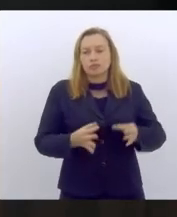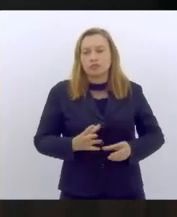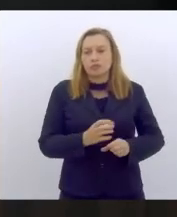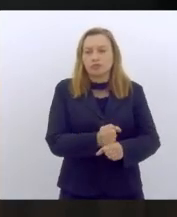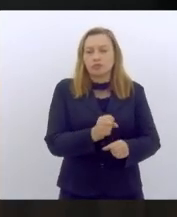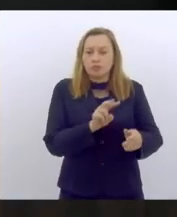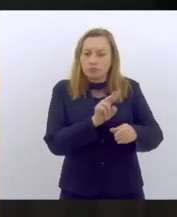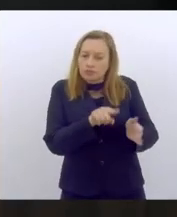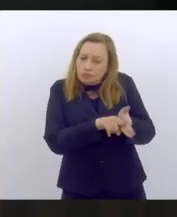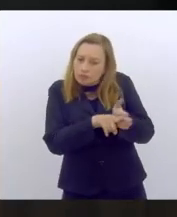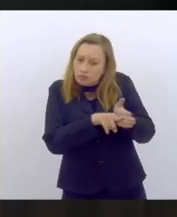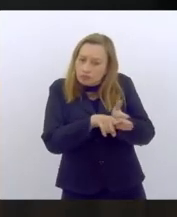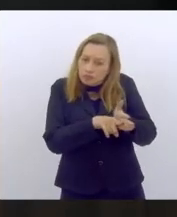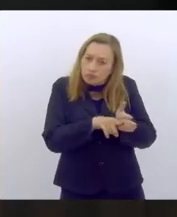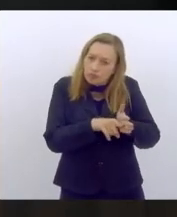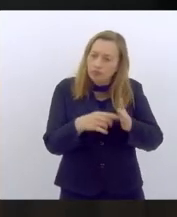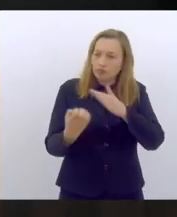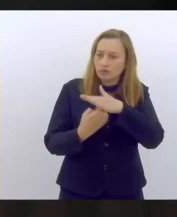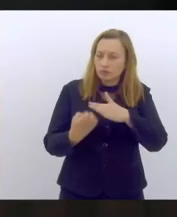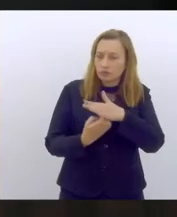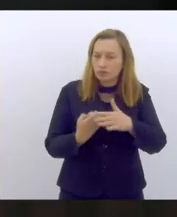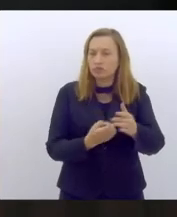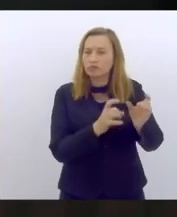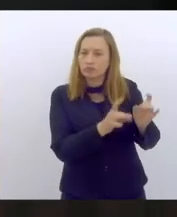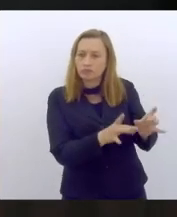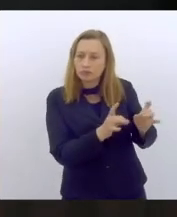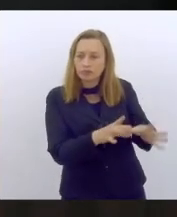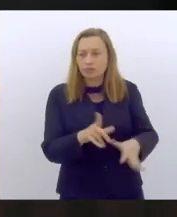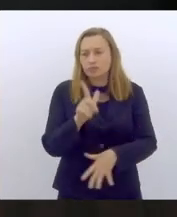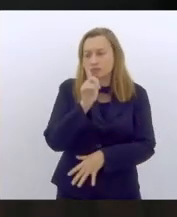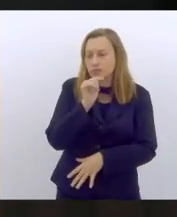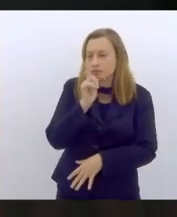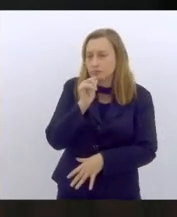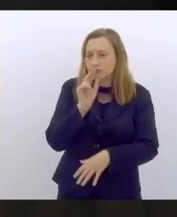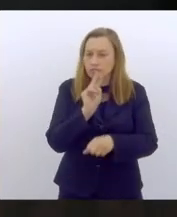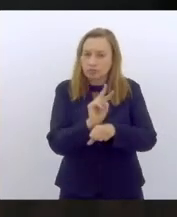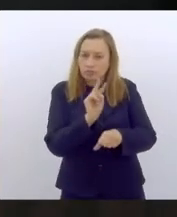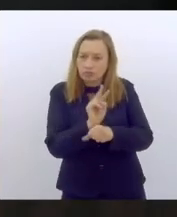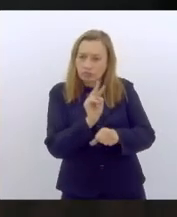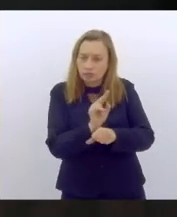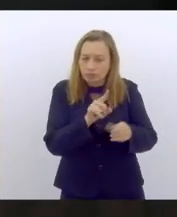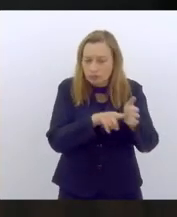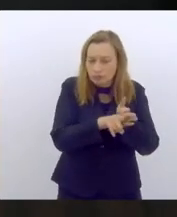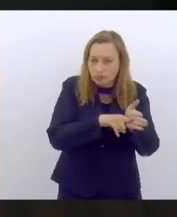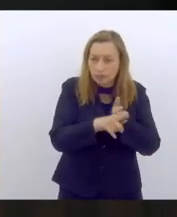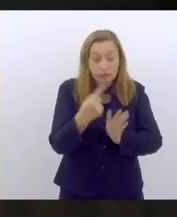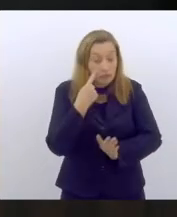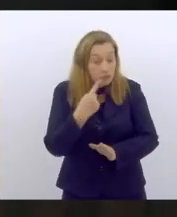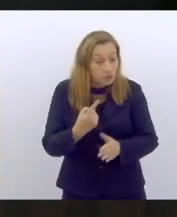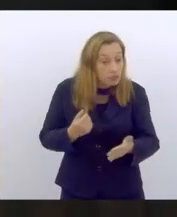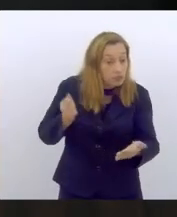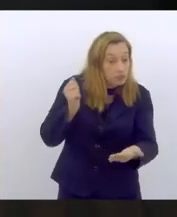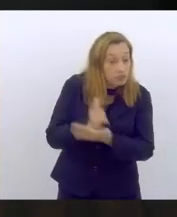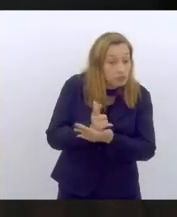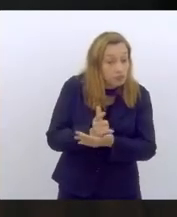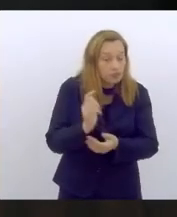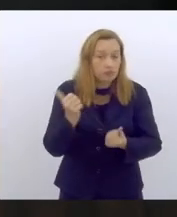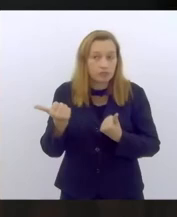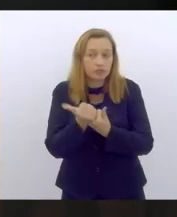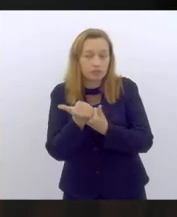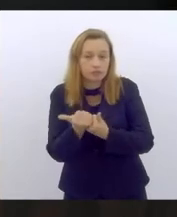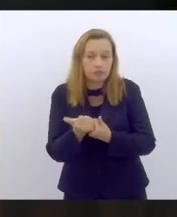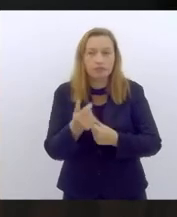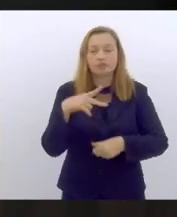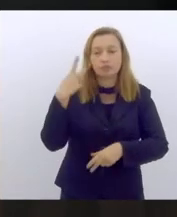fiscalizar a concessão da Cedae promotores é fiscais vêm indícios de compra de apoio político pelo